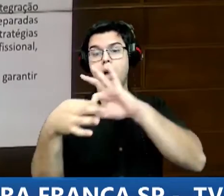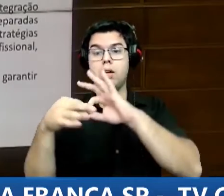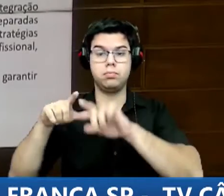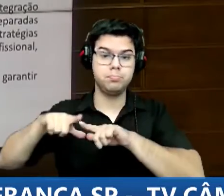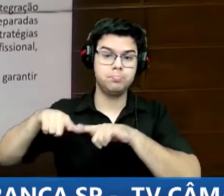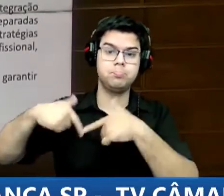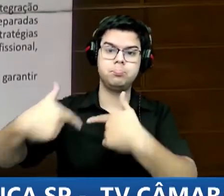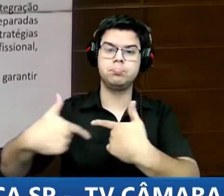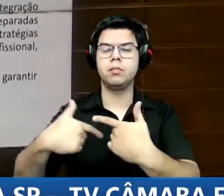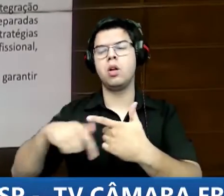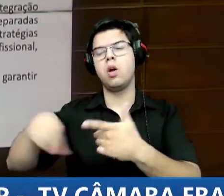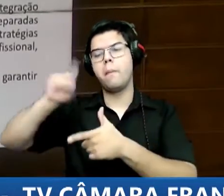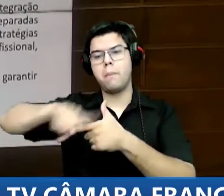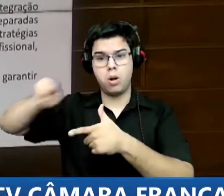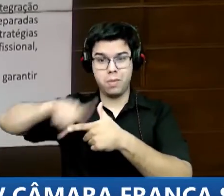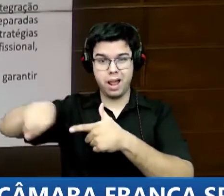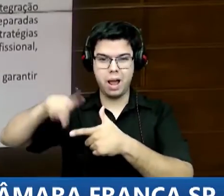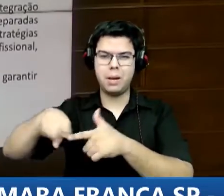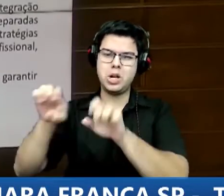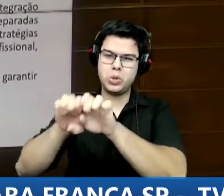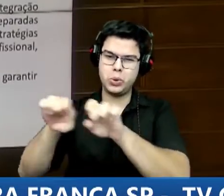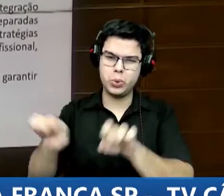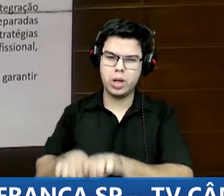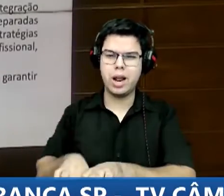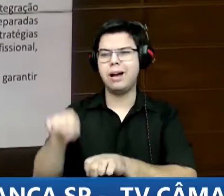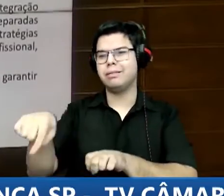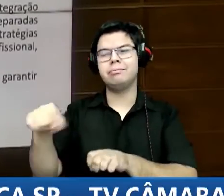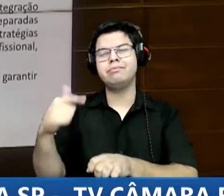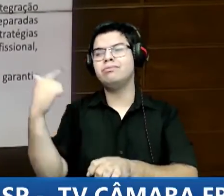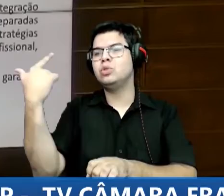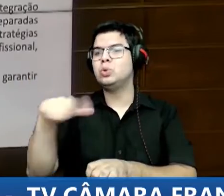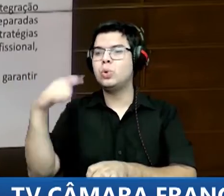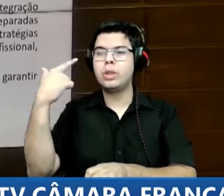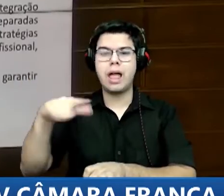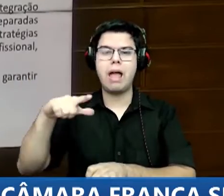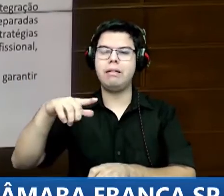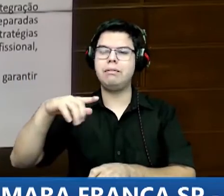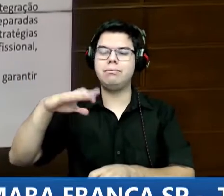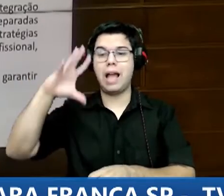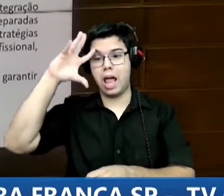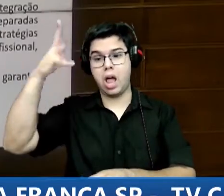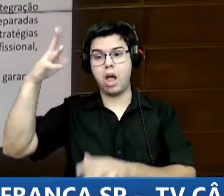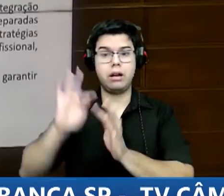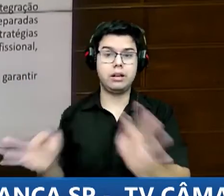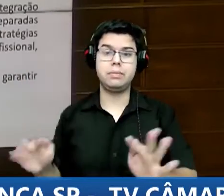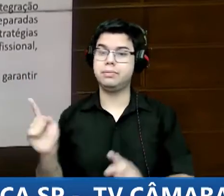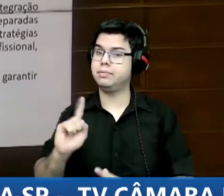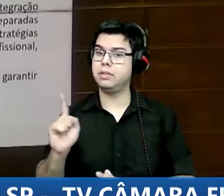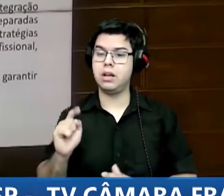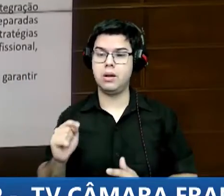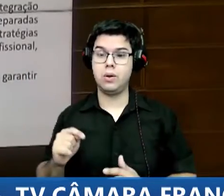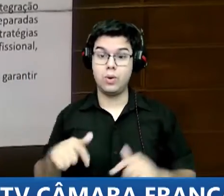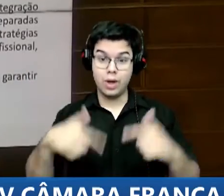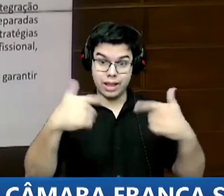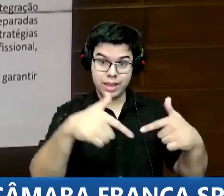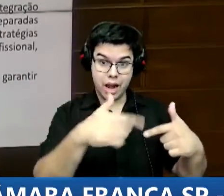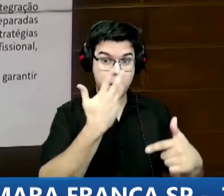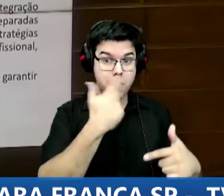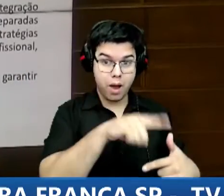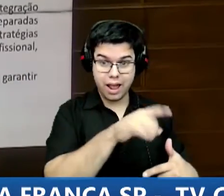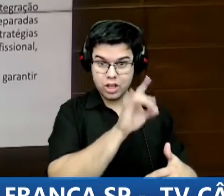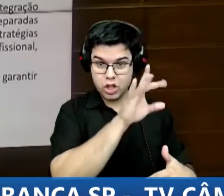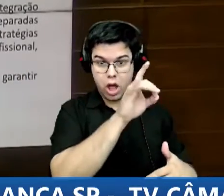problemas grandes, estruturais, não existe solução simples. O trabalho infantil não é só tirar o menino que está lá no semáforo. O